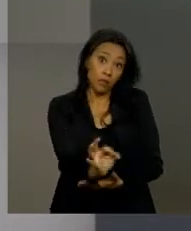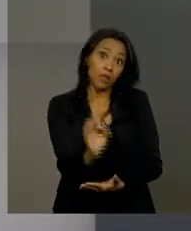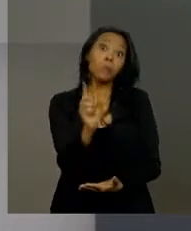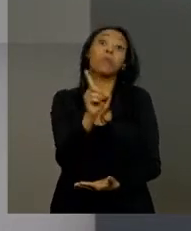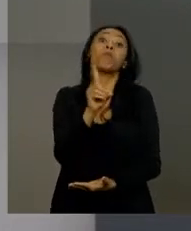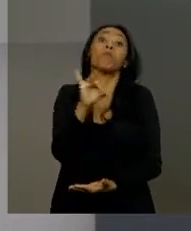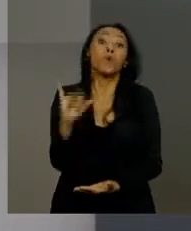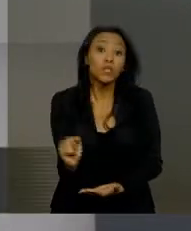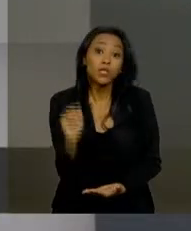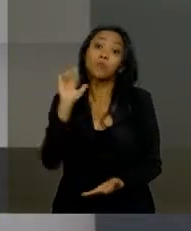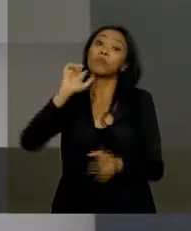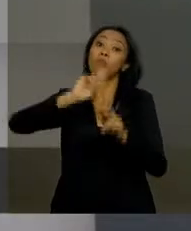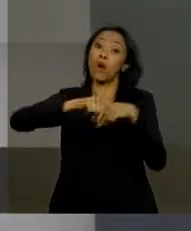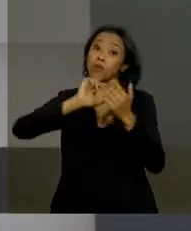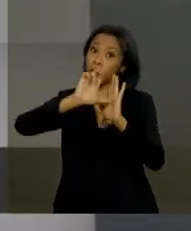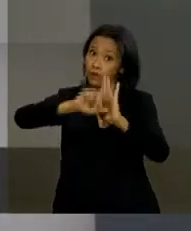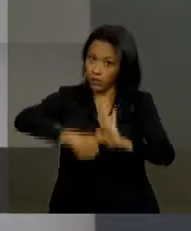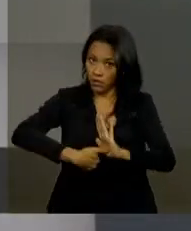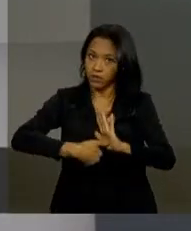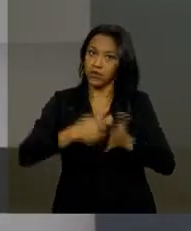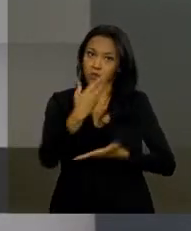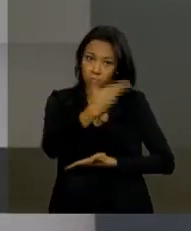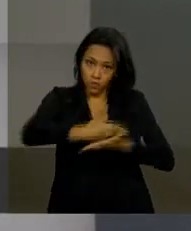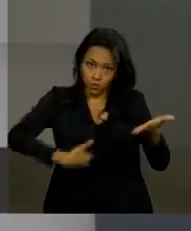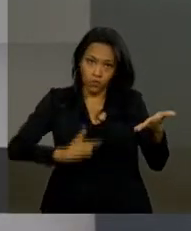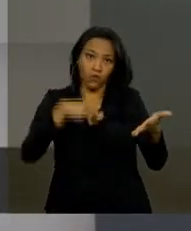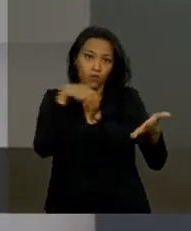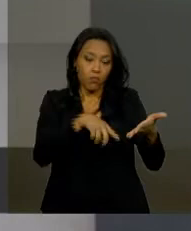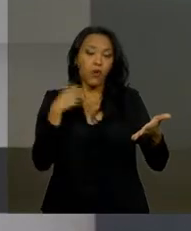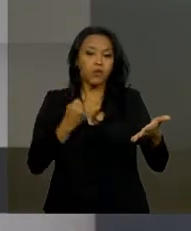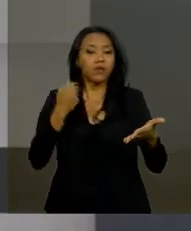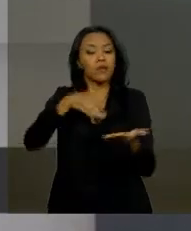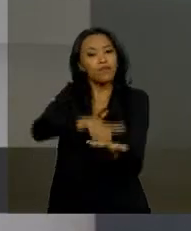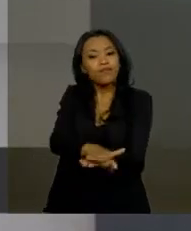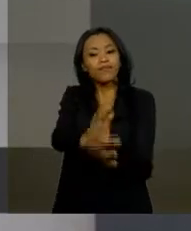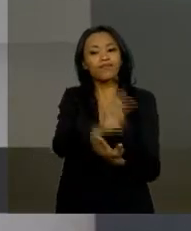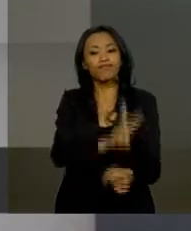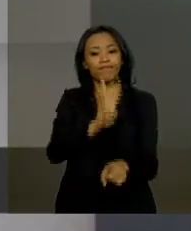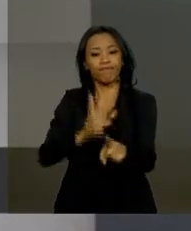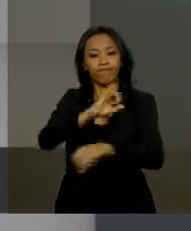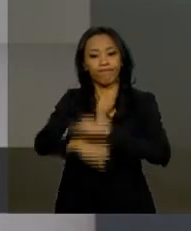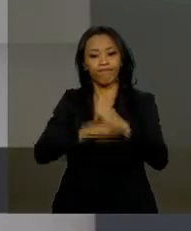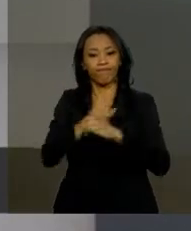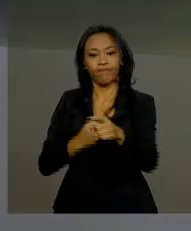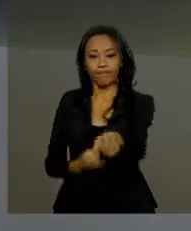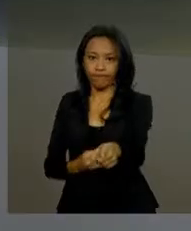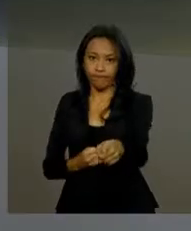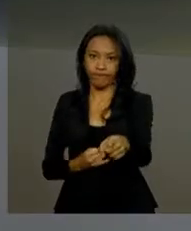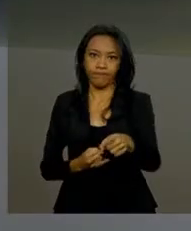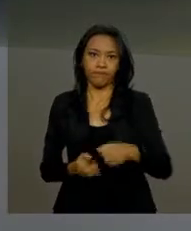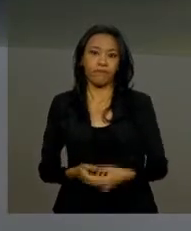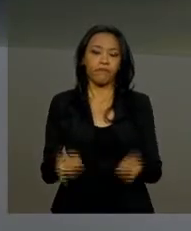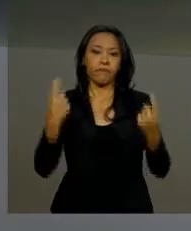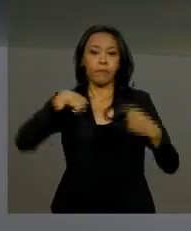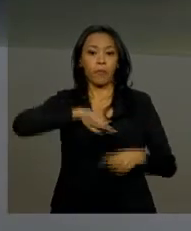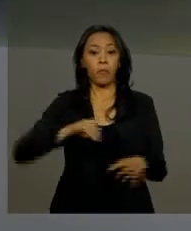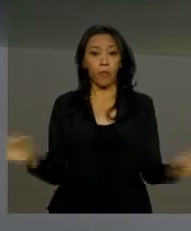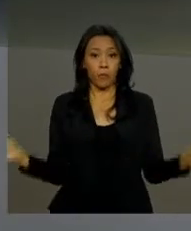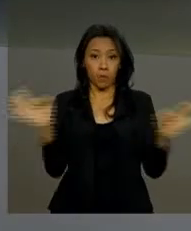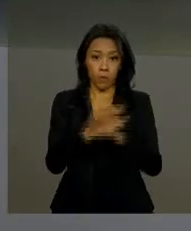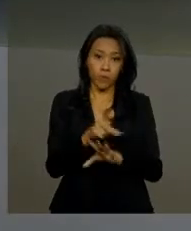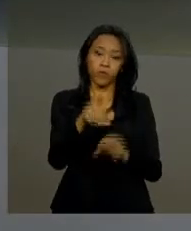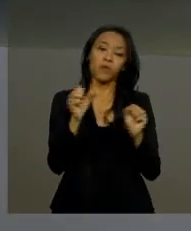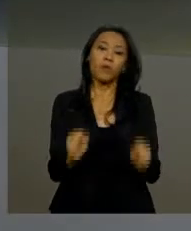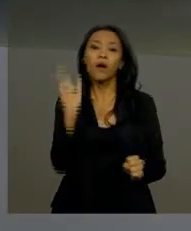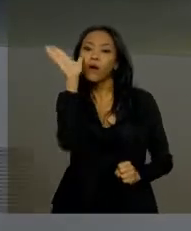dia de atraso a guia do e social pode ser retirada pelo site que aparecem na tela nós ficamos por aqui você